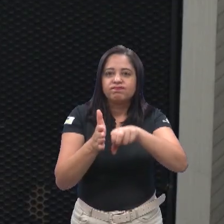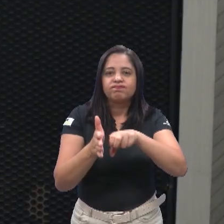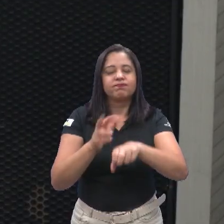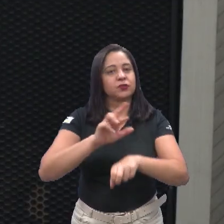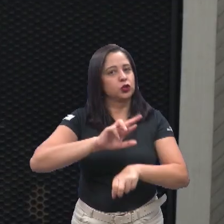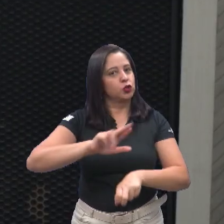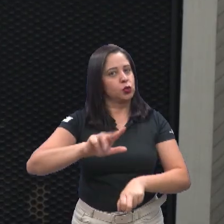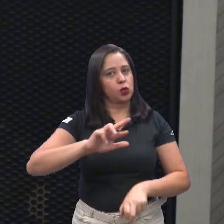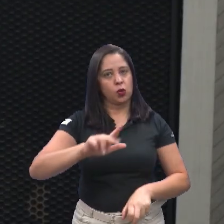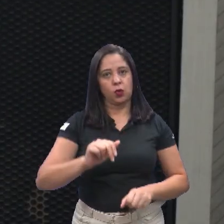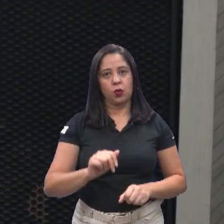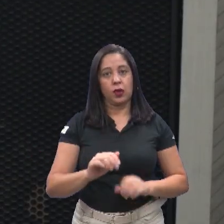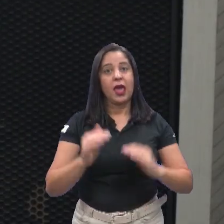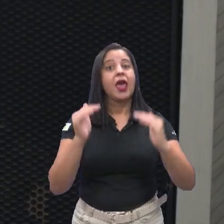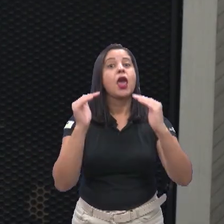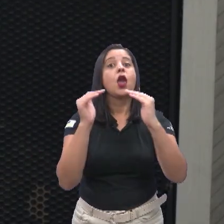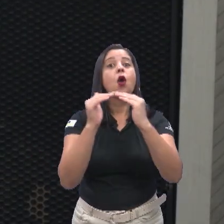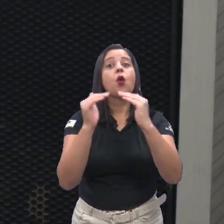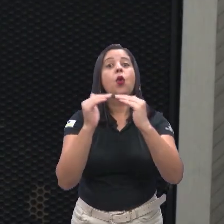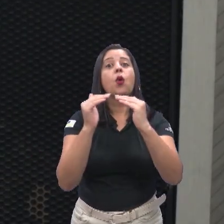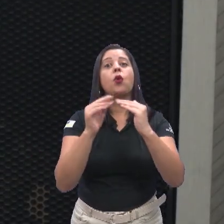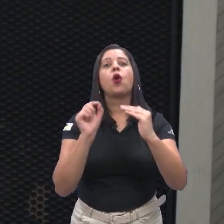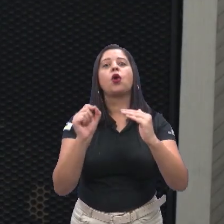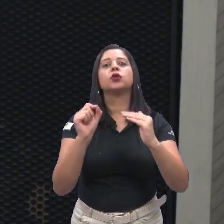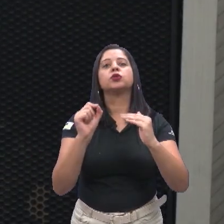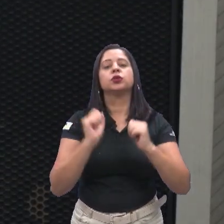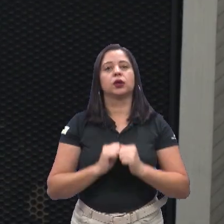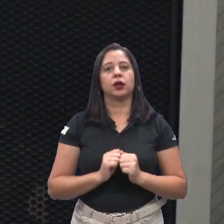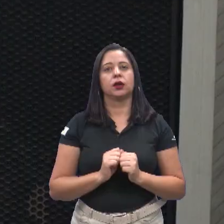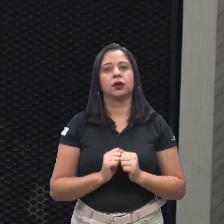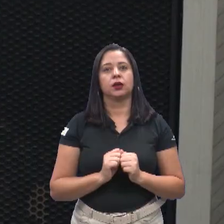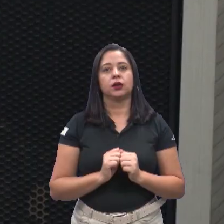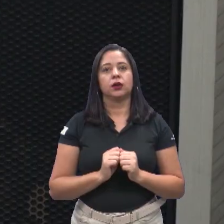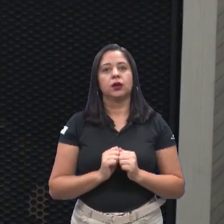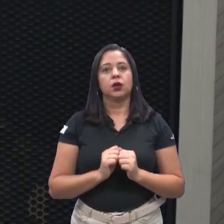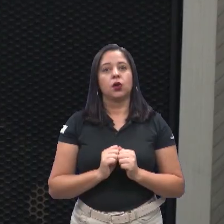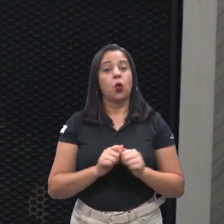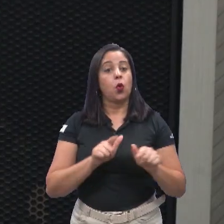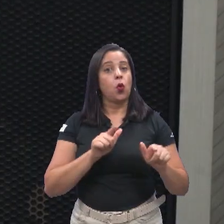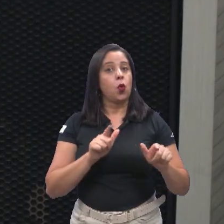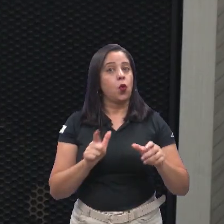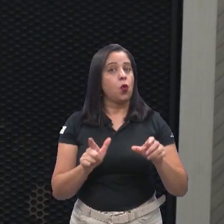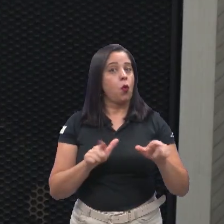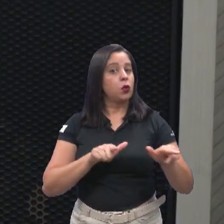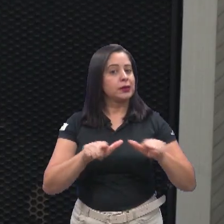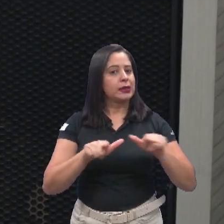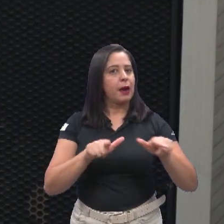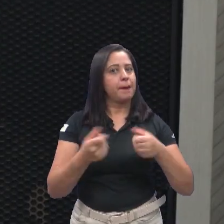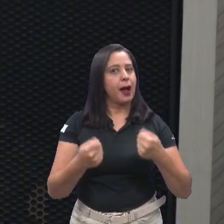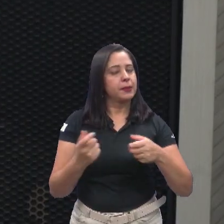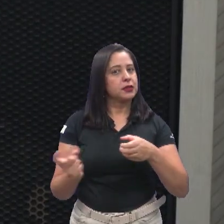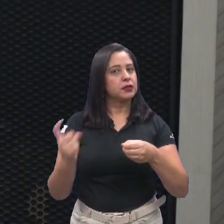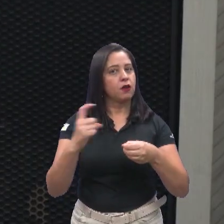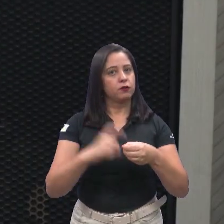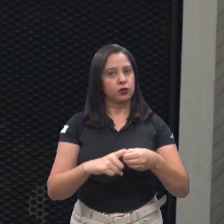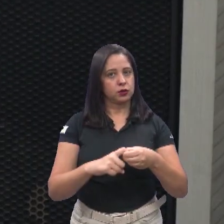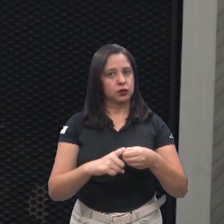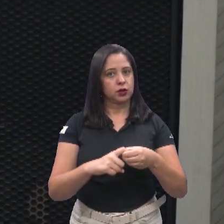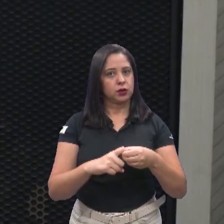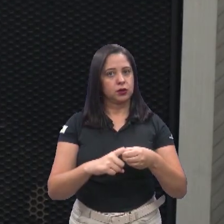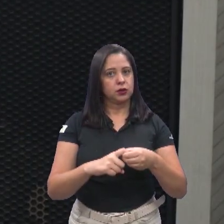eu concordo que o serviço tem que ser retomado, mas eu quero aqui fazer uma questão que eu já disse